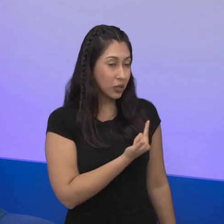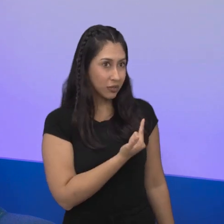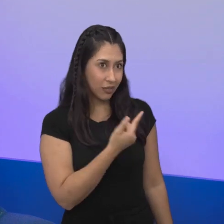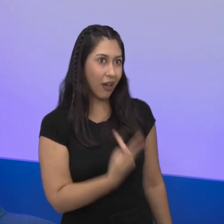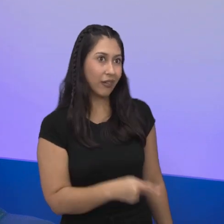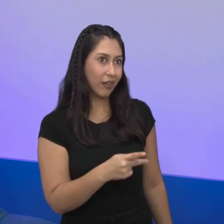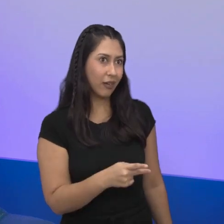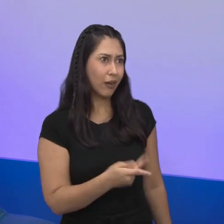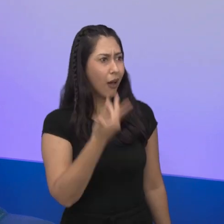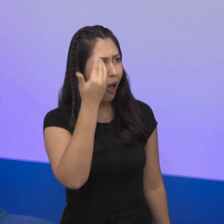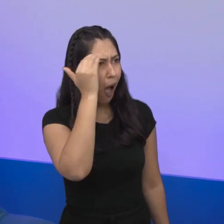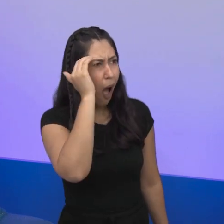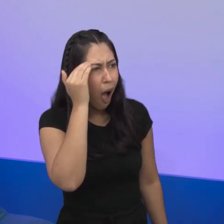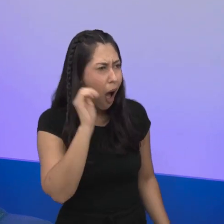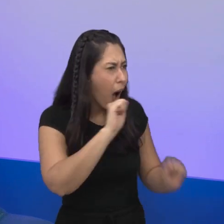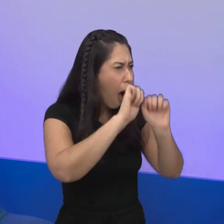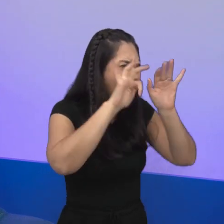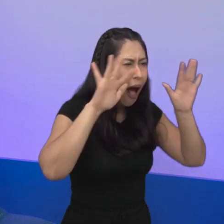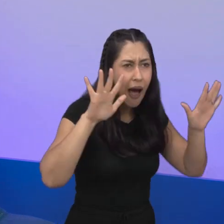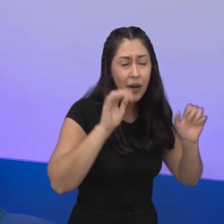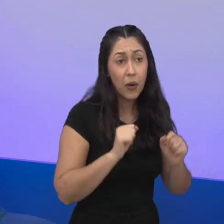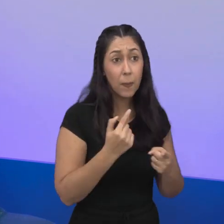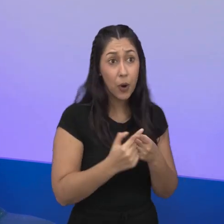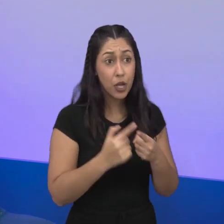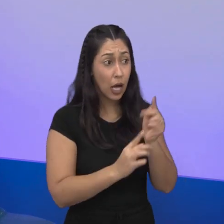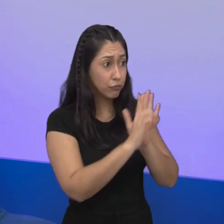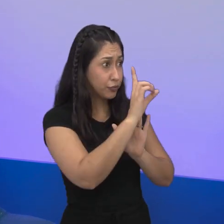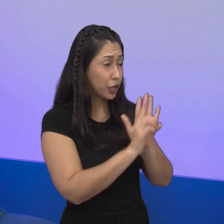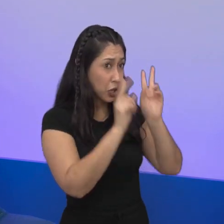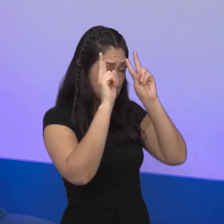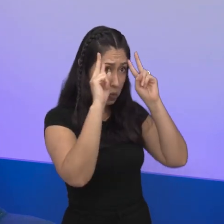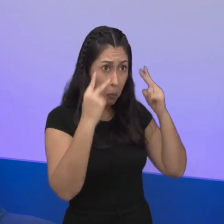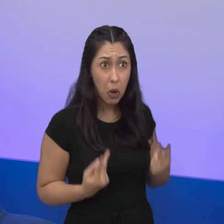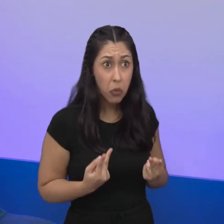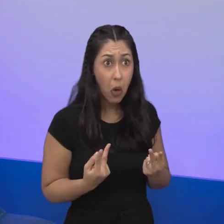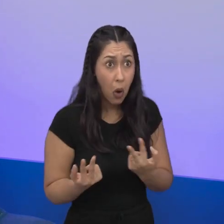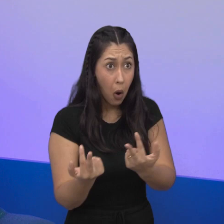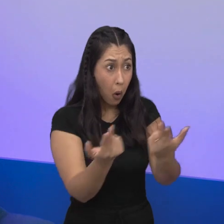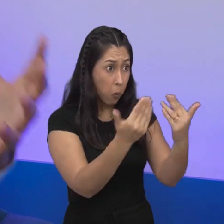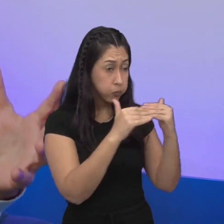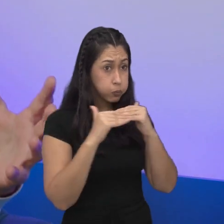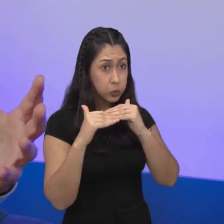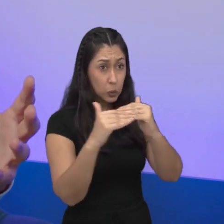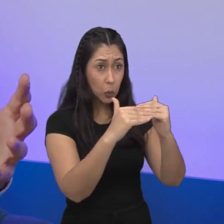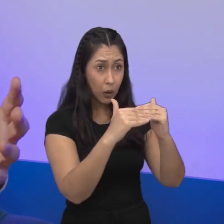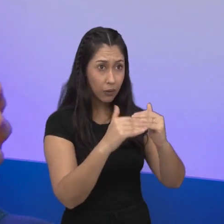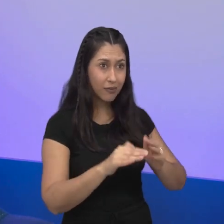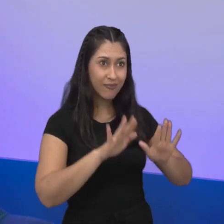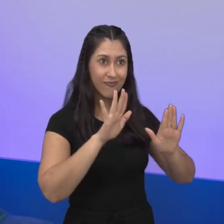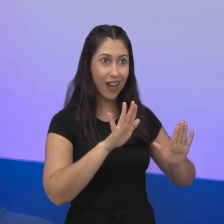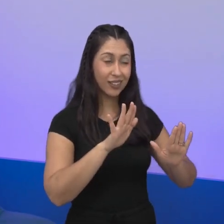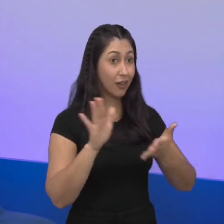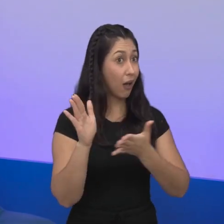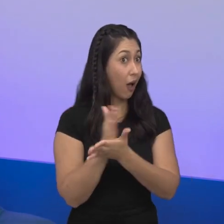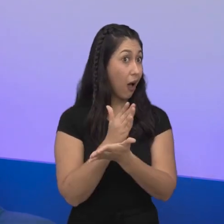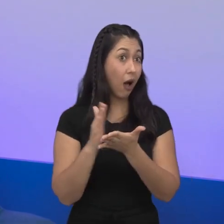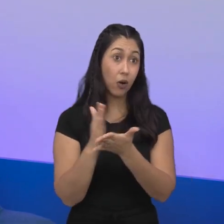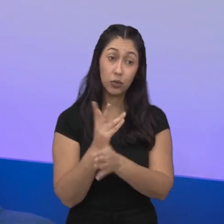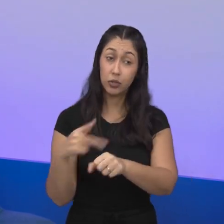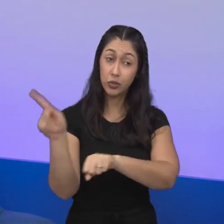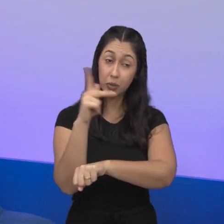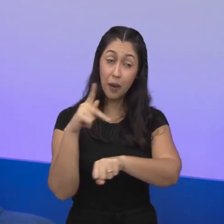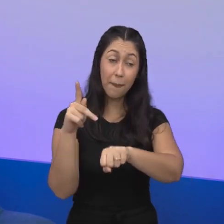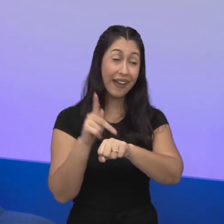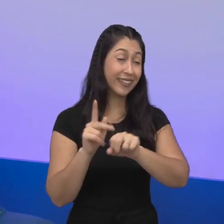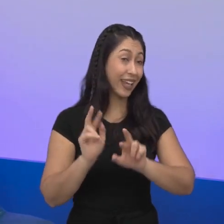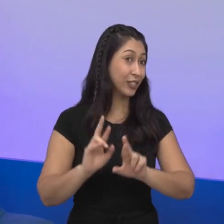é um pouco mais simples de entender. A gente vê direitos humanos como uma coisa aplicada a todos os seres humanos. Mas a gente sabe que tem alguns